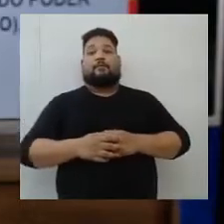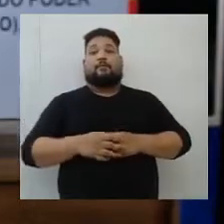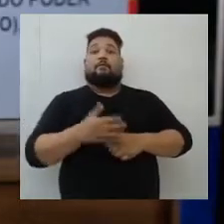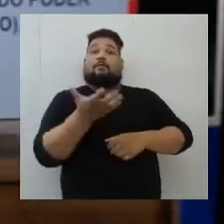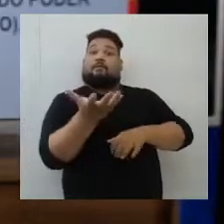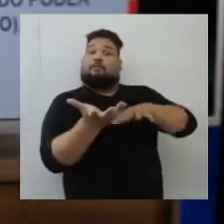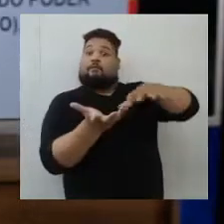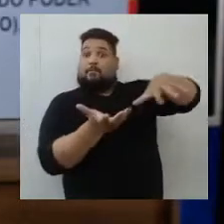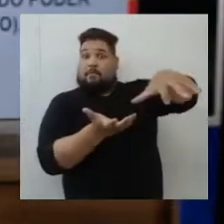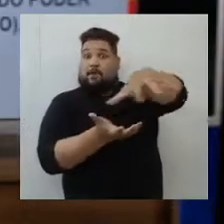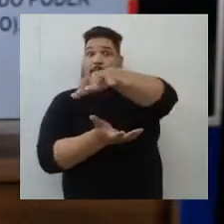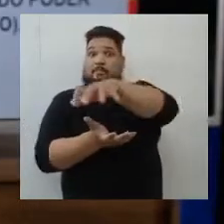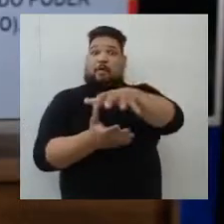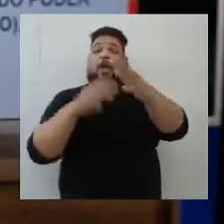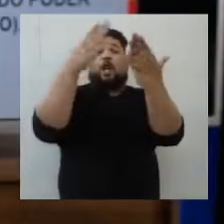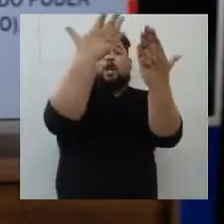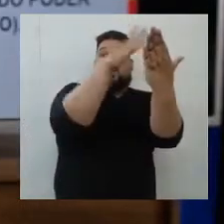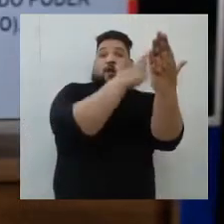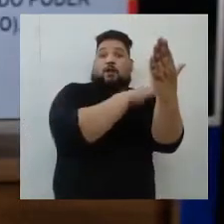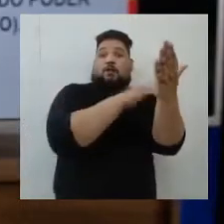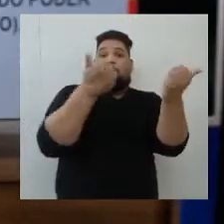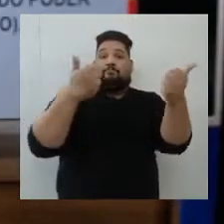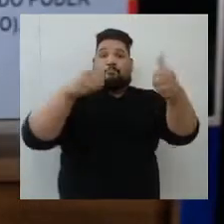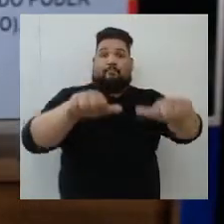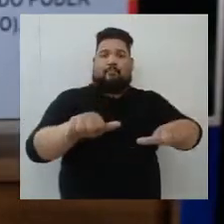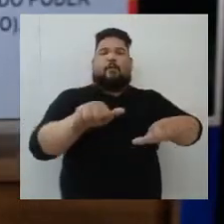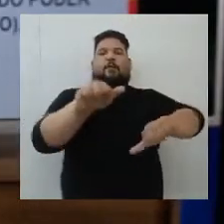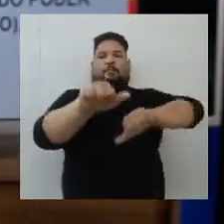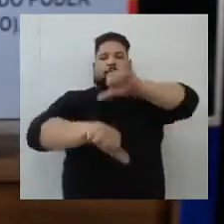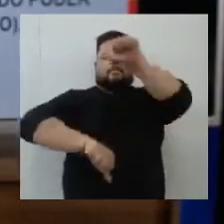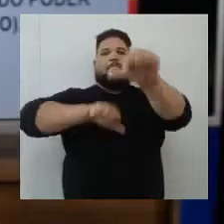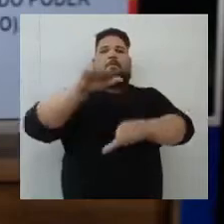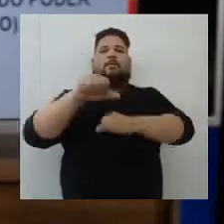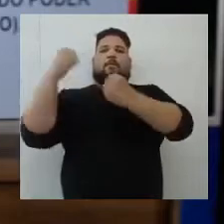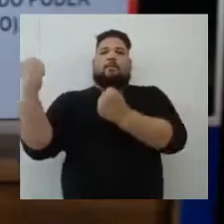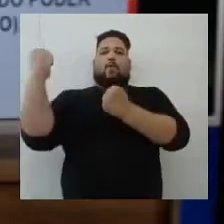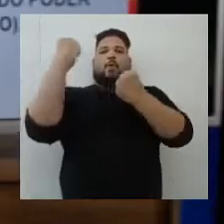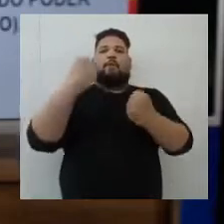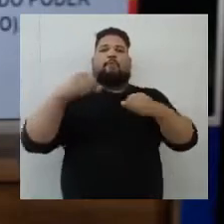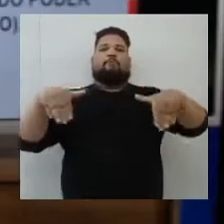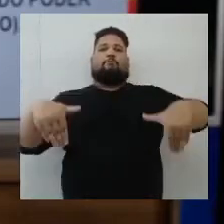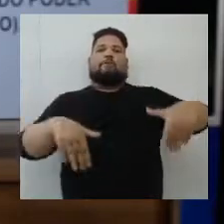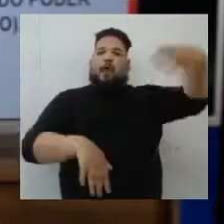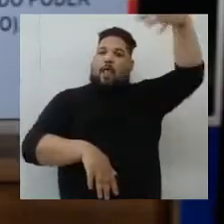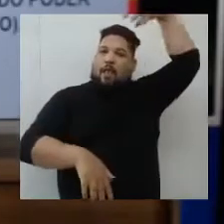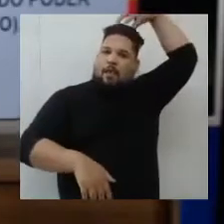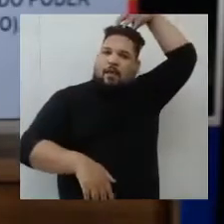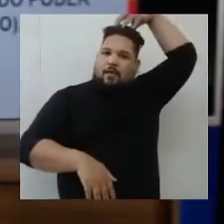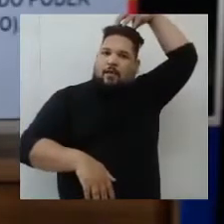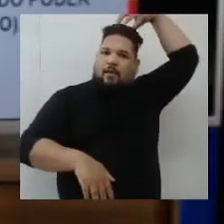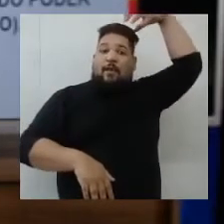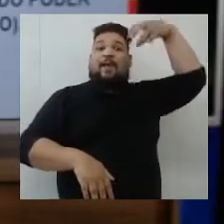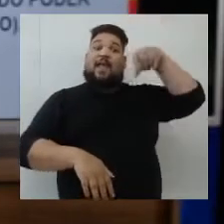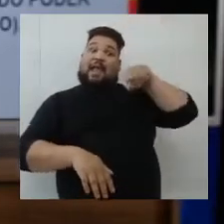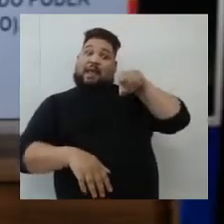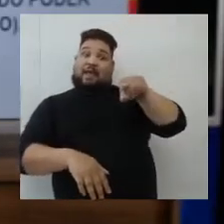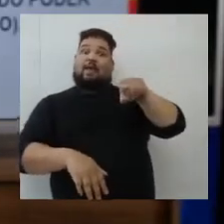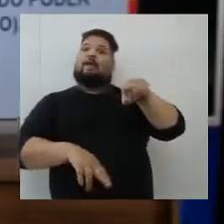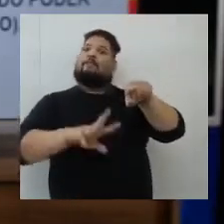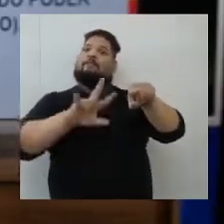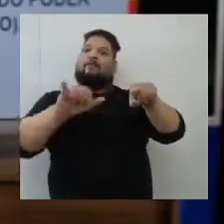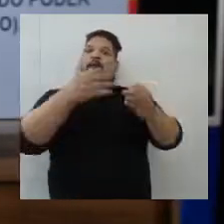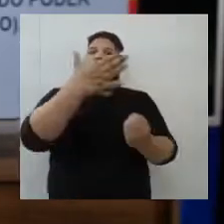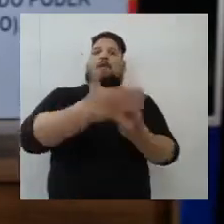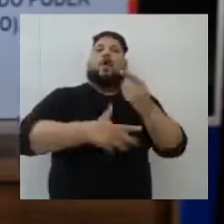feudalismo vai gerar uma centralização do poder nas mãos dos reis, que darão origem